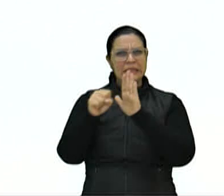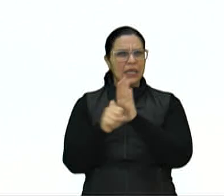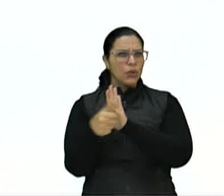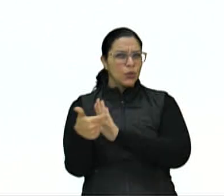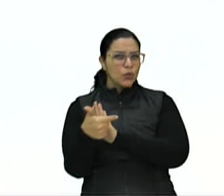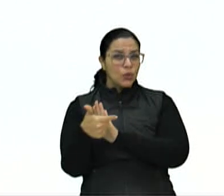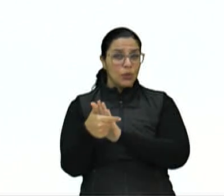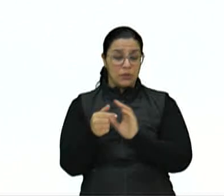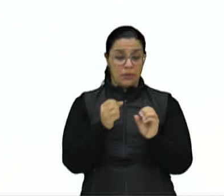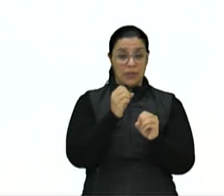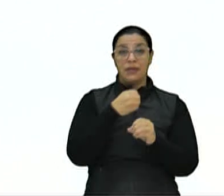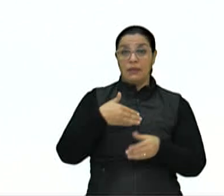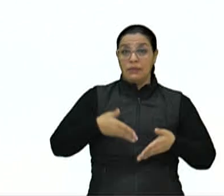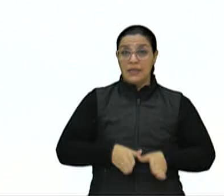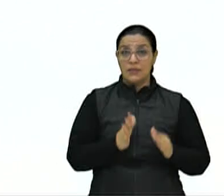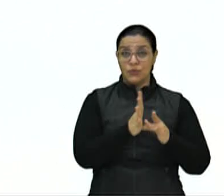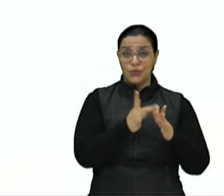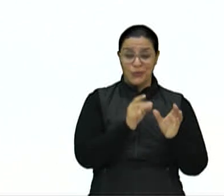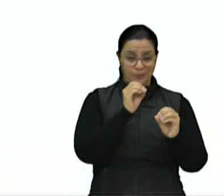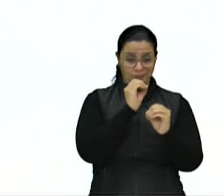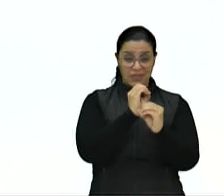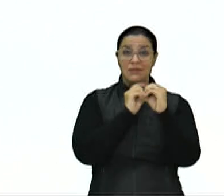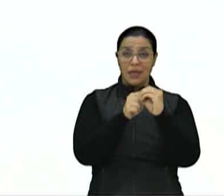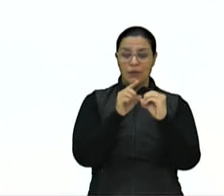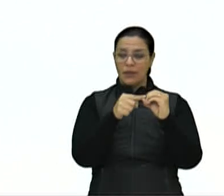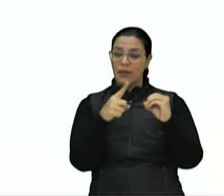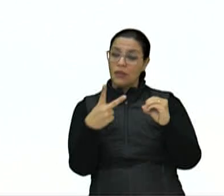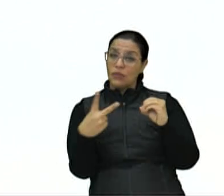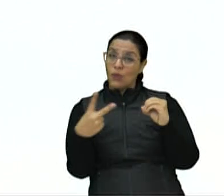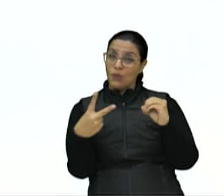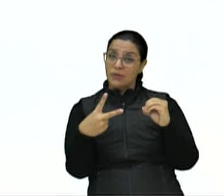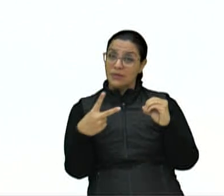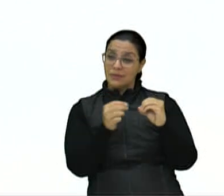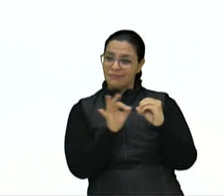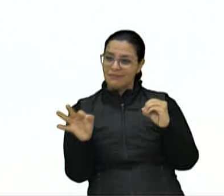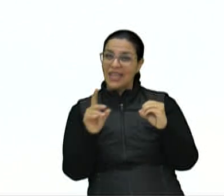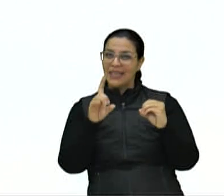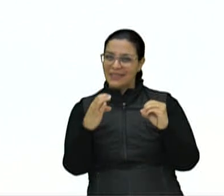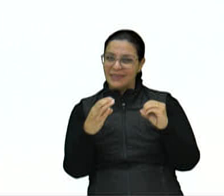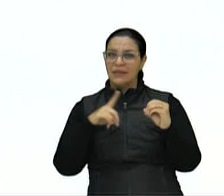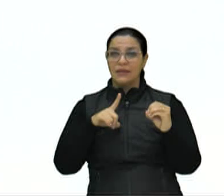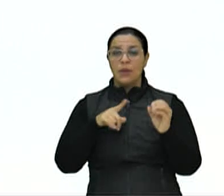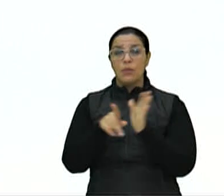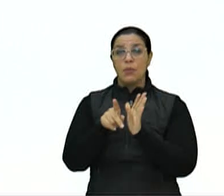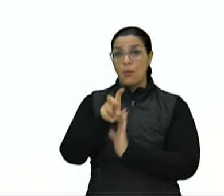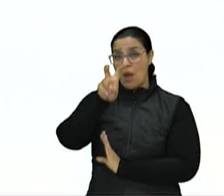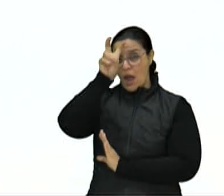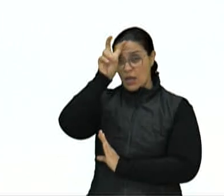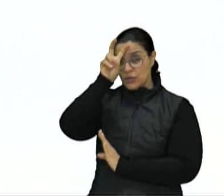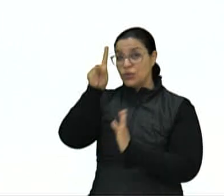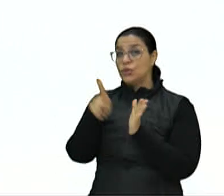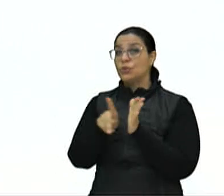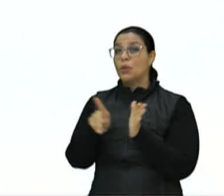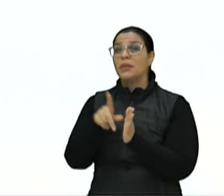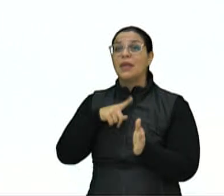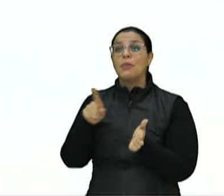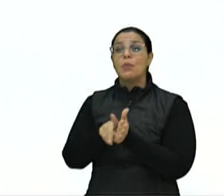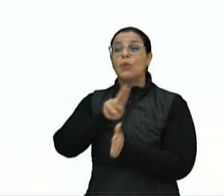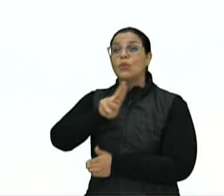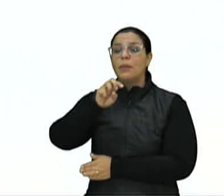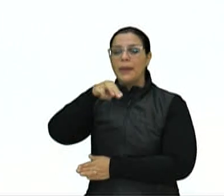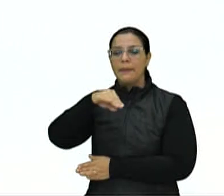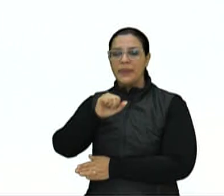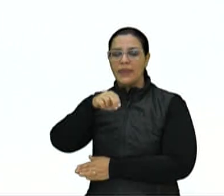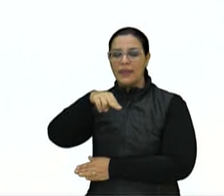II depois de Cristo. No Egito Antigo, tinham pinturas chamadas então de miniaturas, que